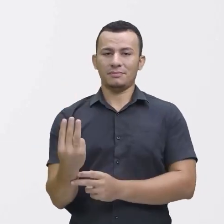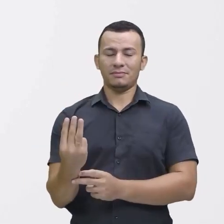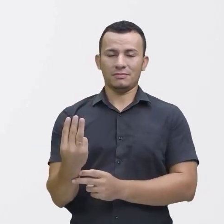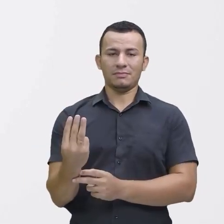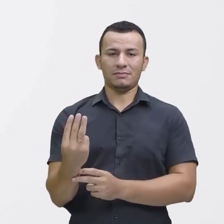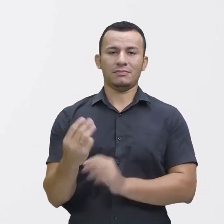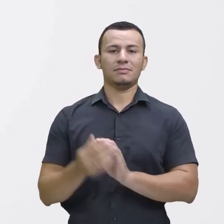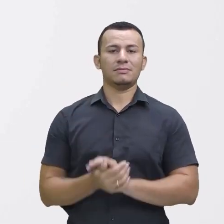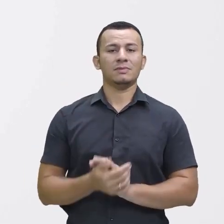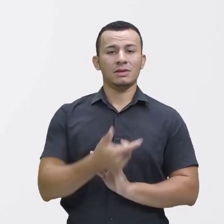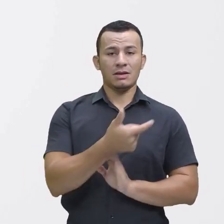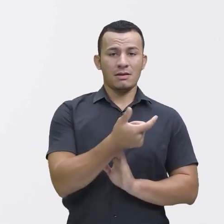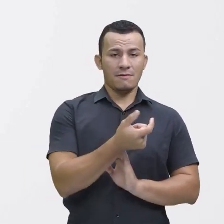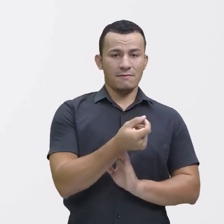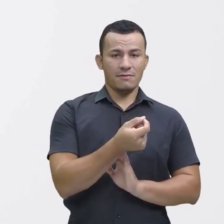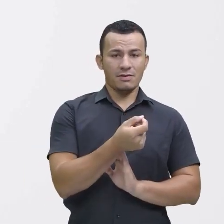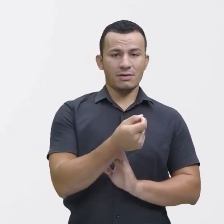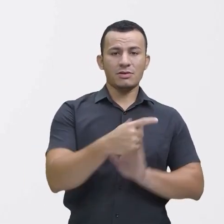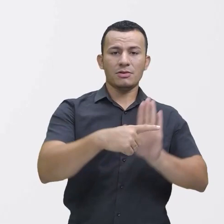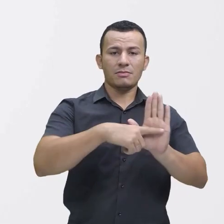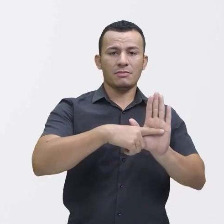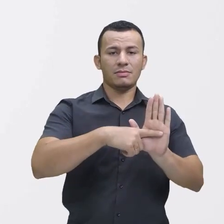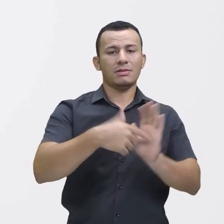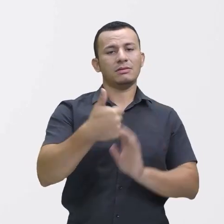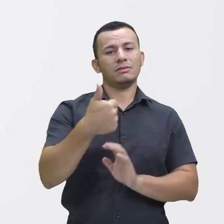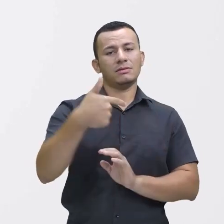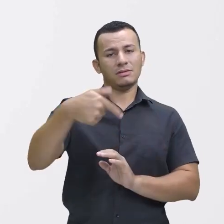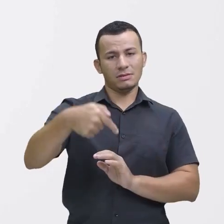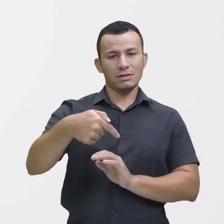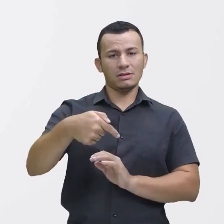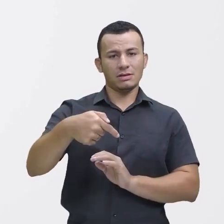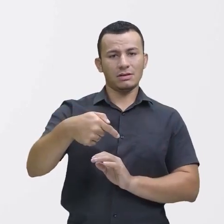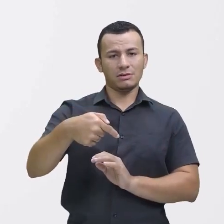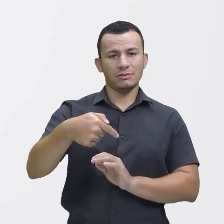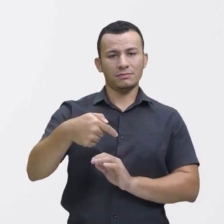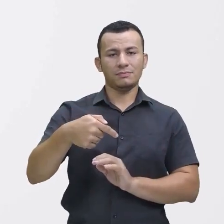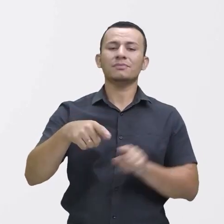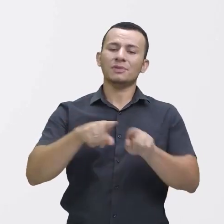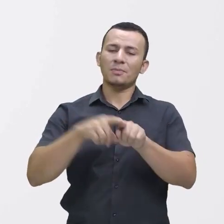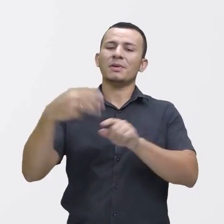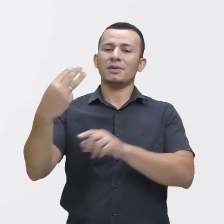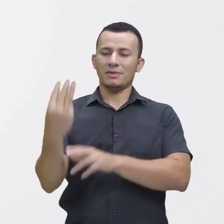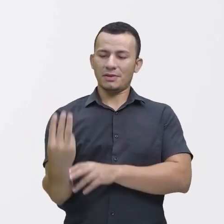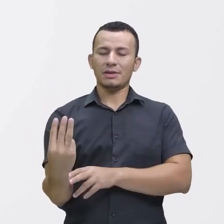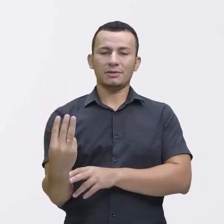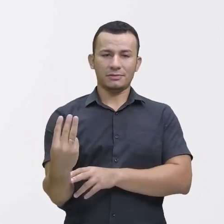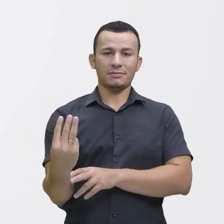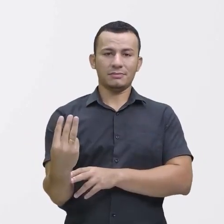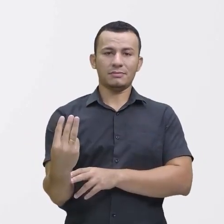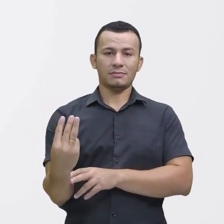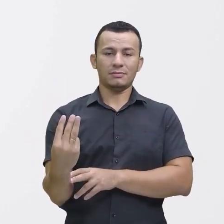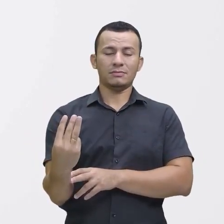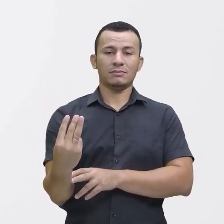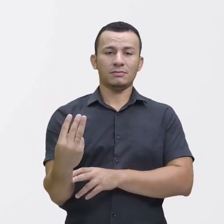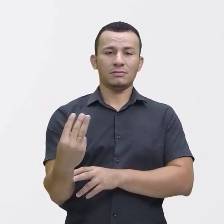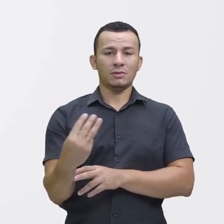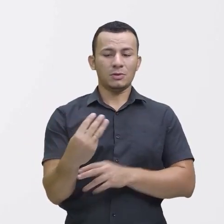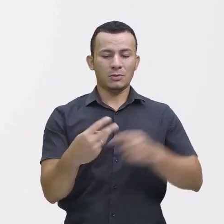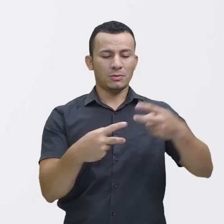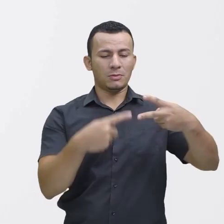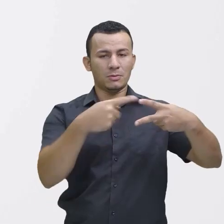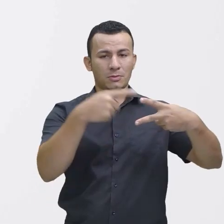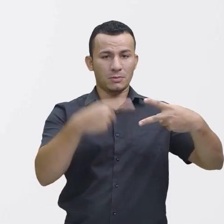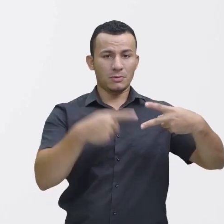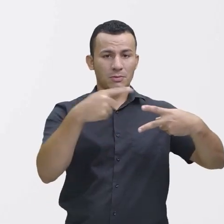20 menos 17 é igual a quanto? É igual a 3 também. Isso quer dizer que existe uma